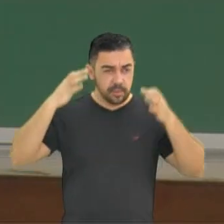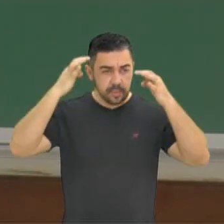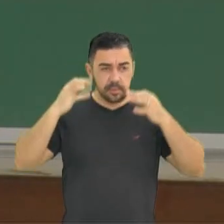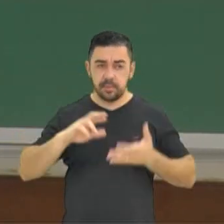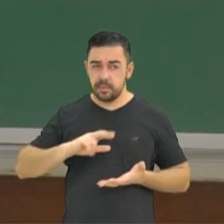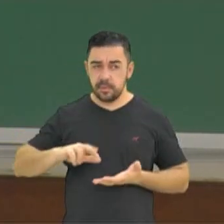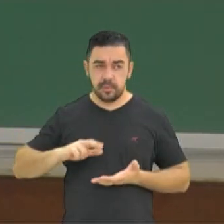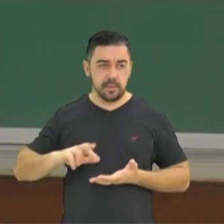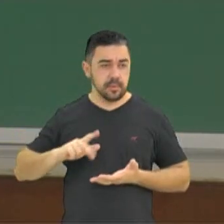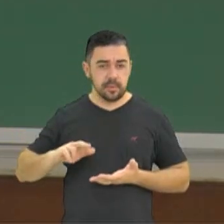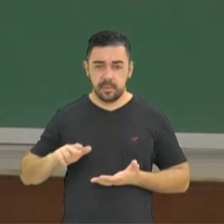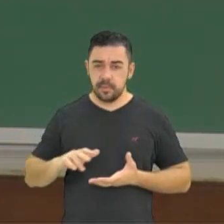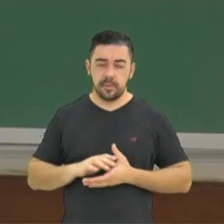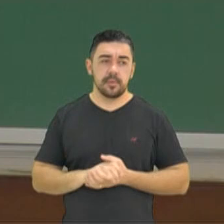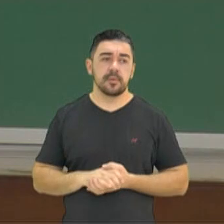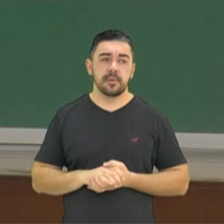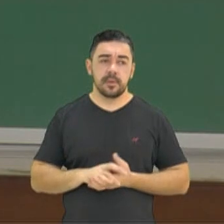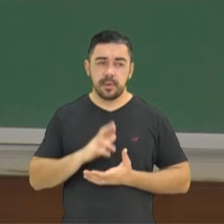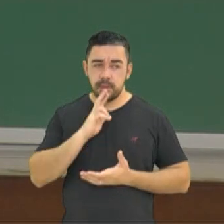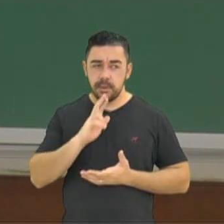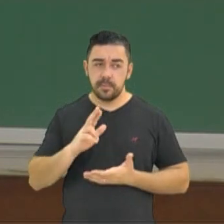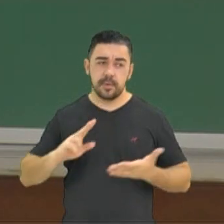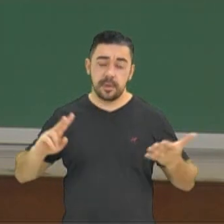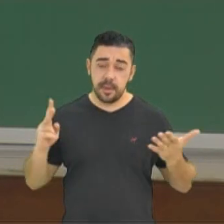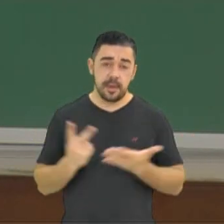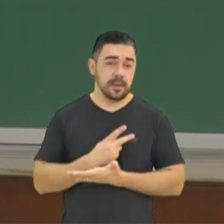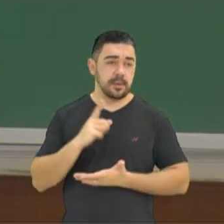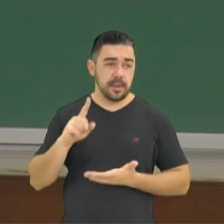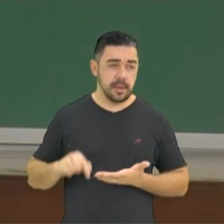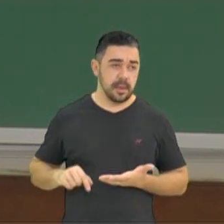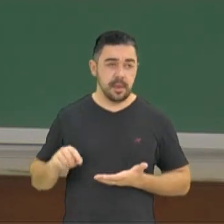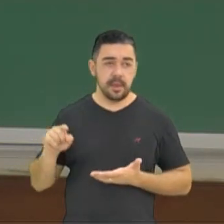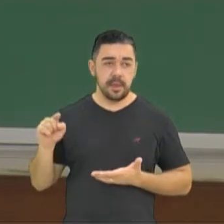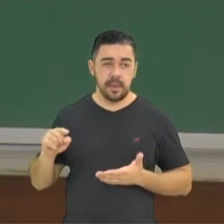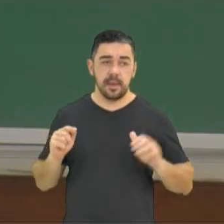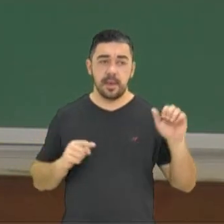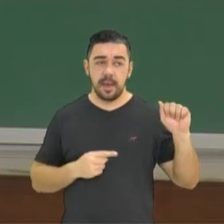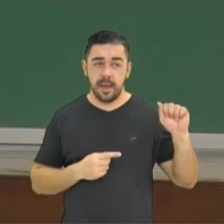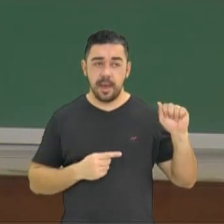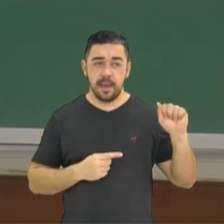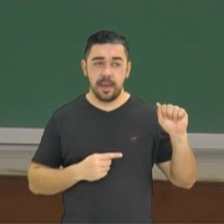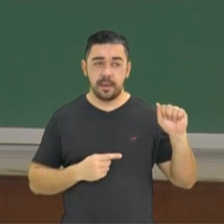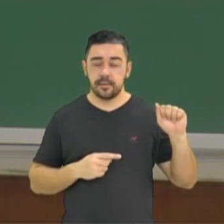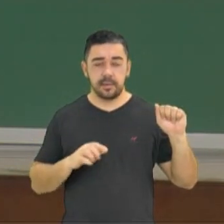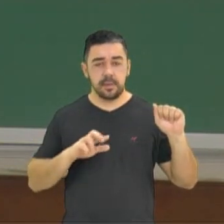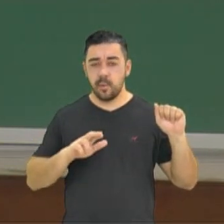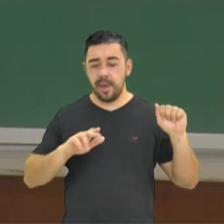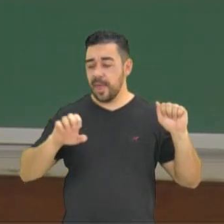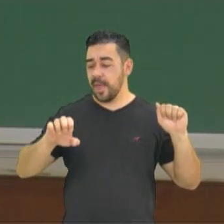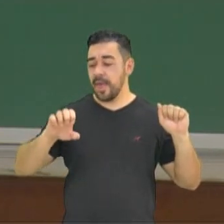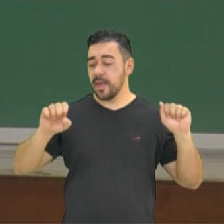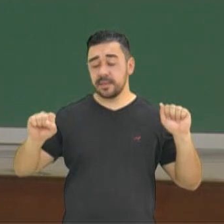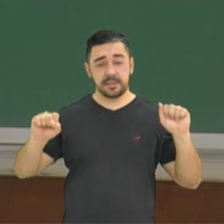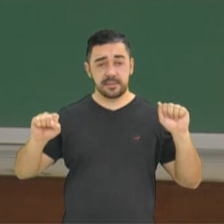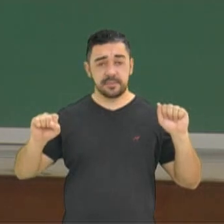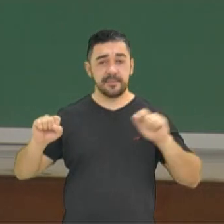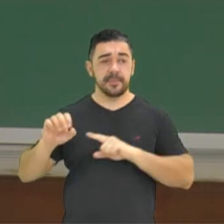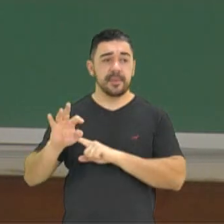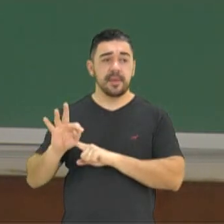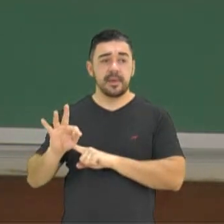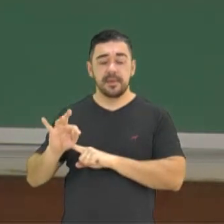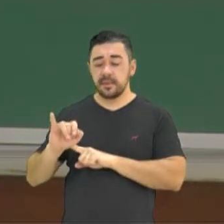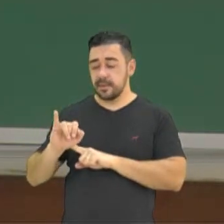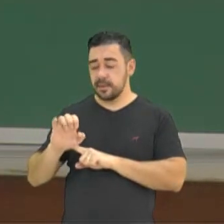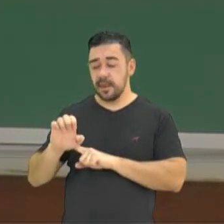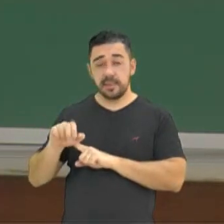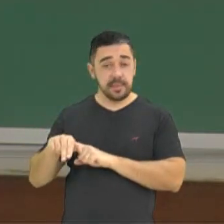né? Então, aqui, a alternativa incorreta será a letra A, porque o verbo correto seria